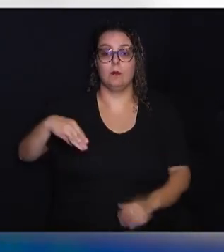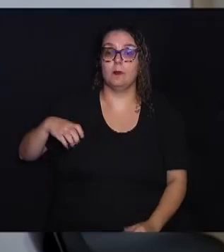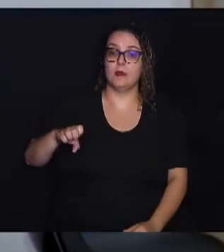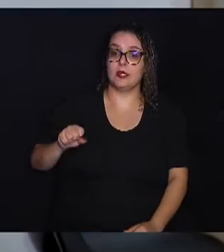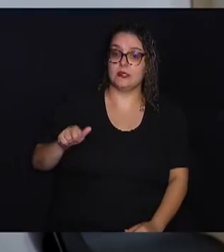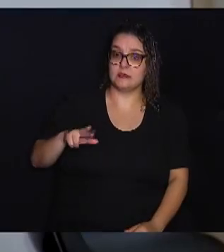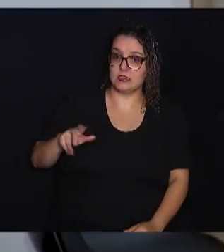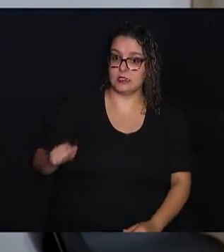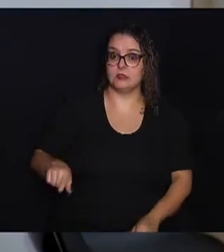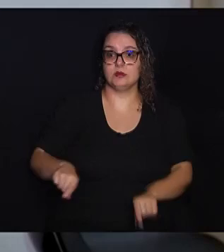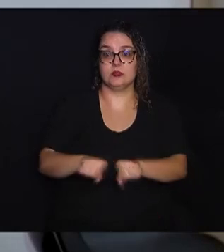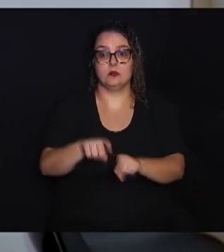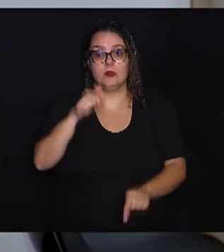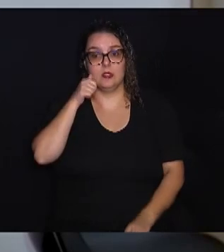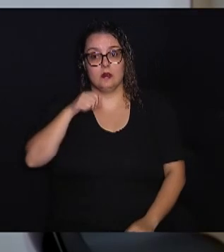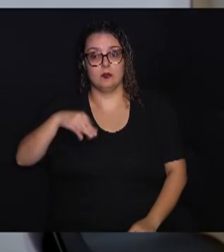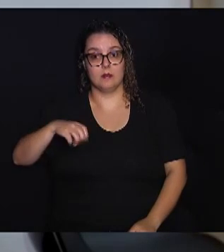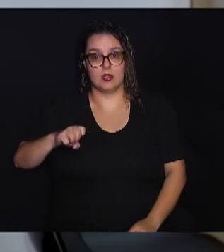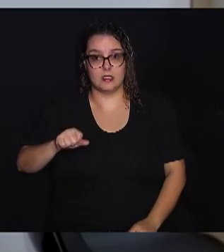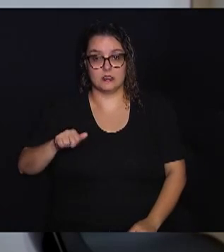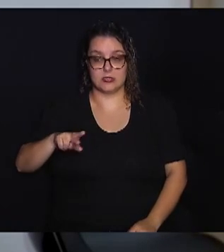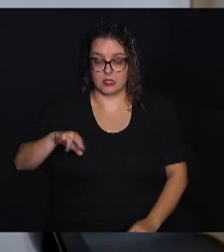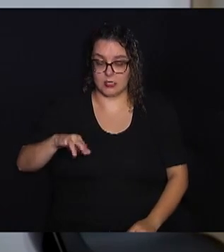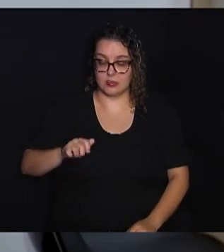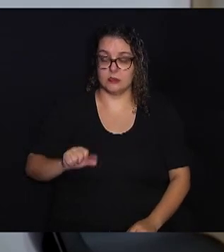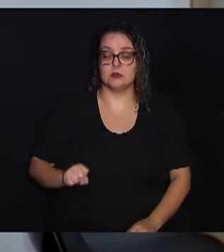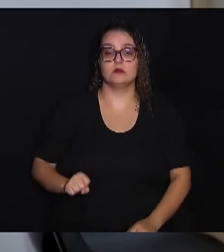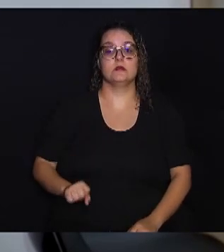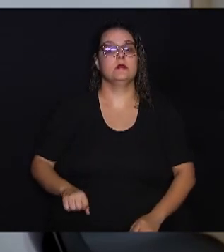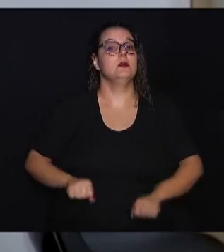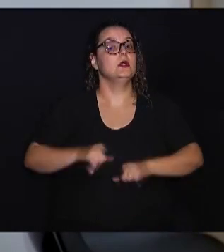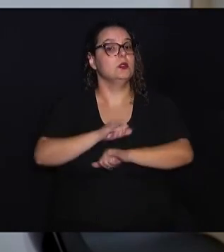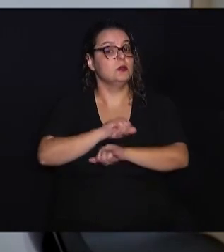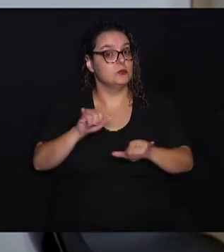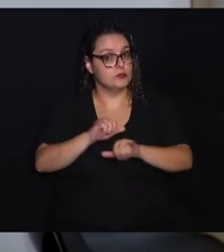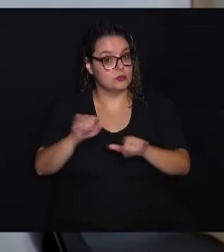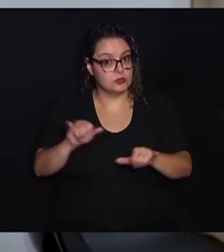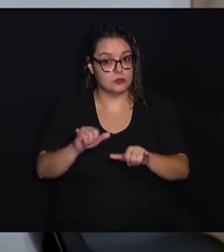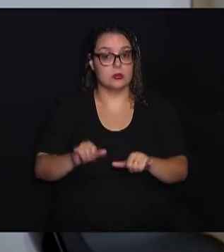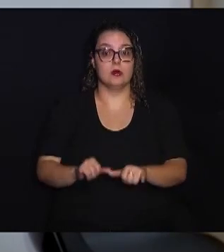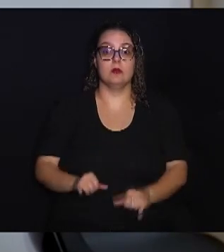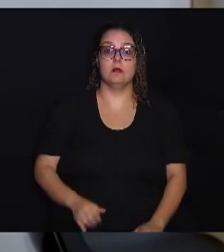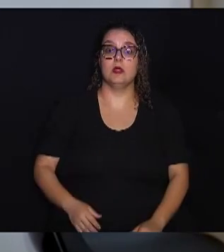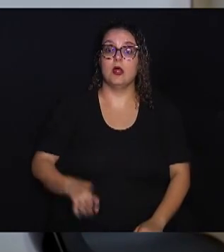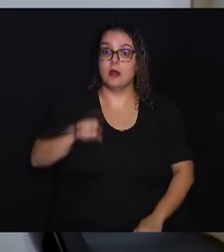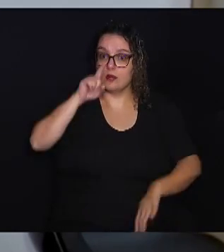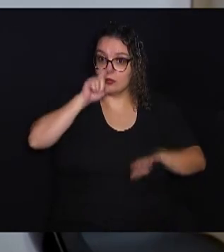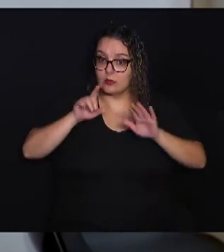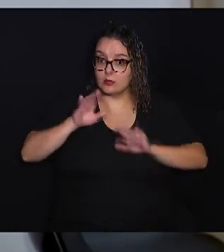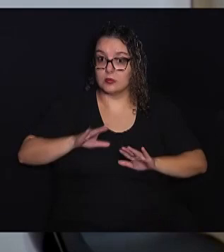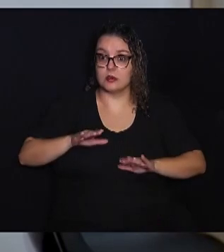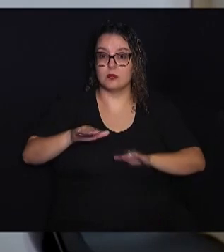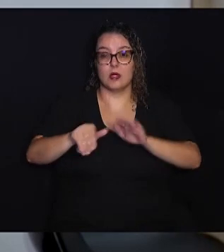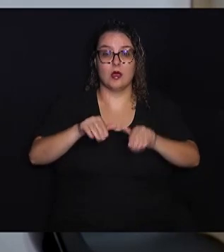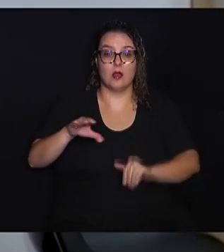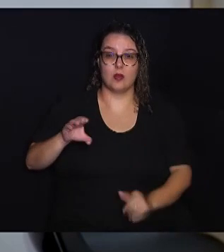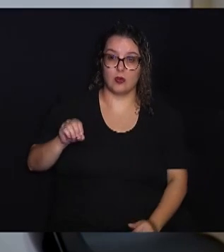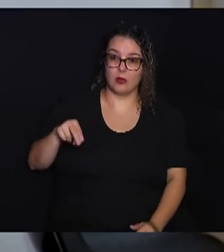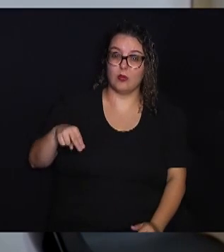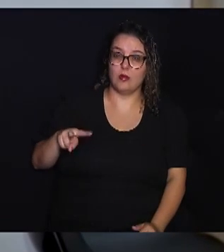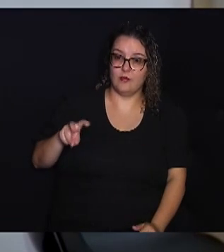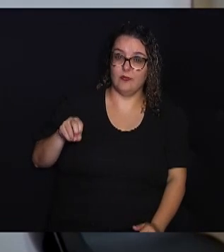e mesárias. Temos emitido alertas para e-mails falsos com convocação de mesário. Os